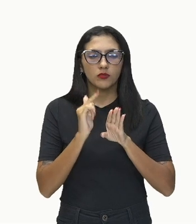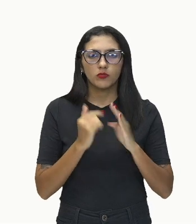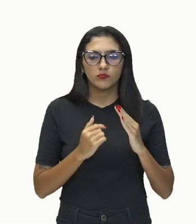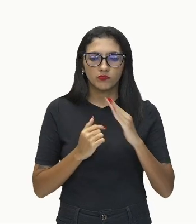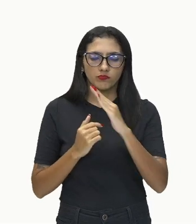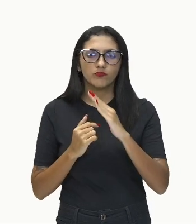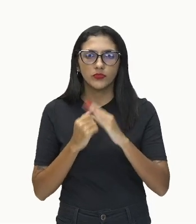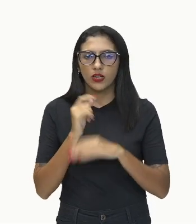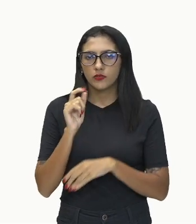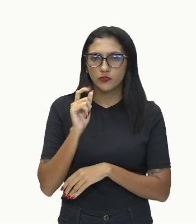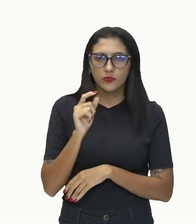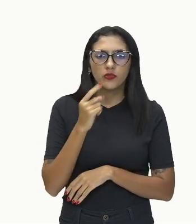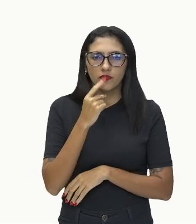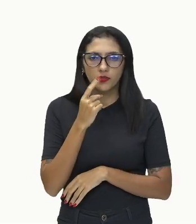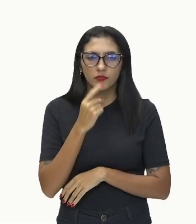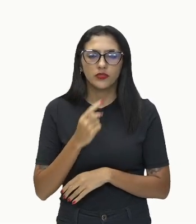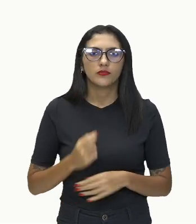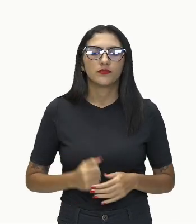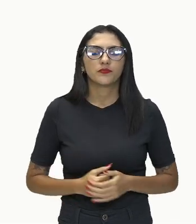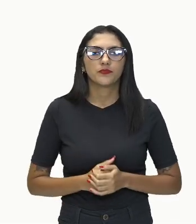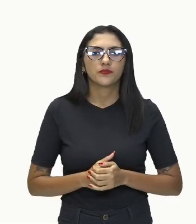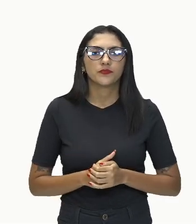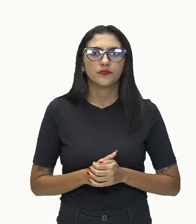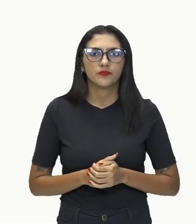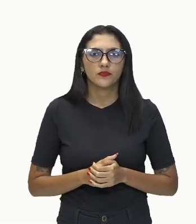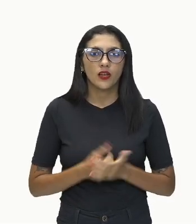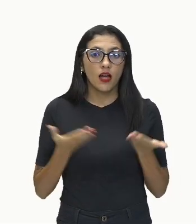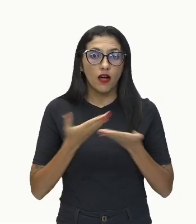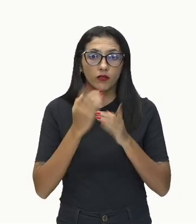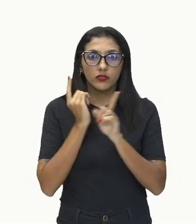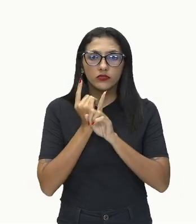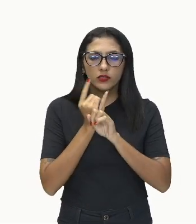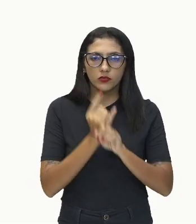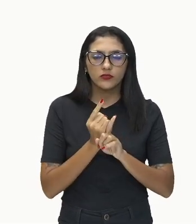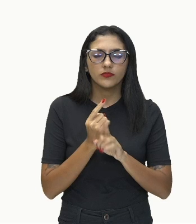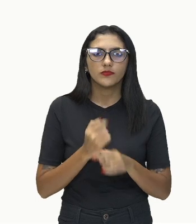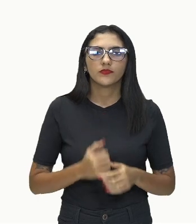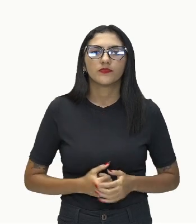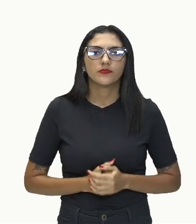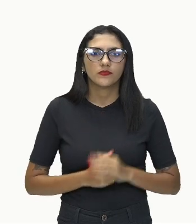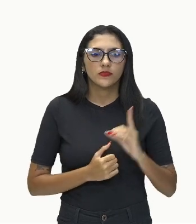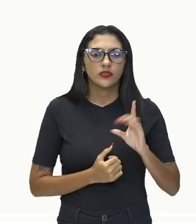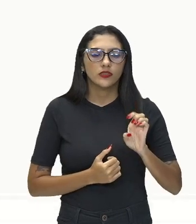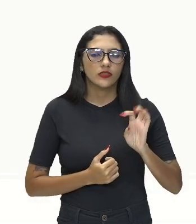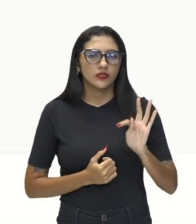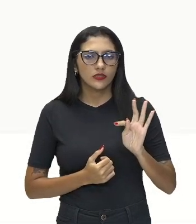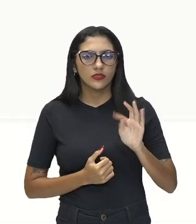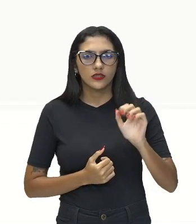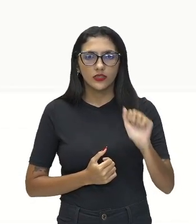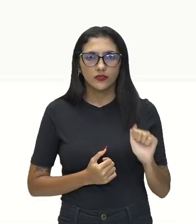Nós vamos encontrar o determinante agora, ó. O determinante da matriz A vai ser igual.